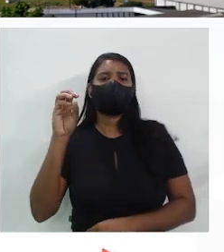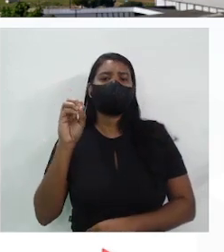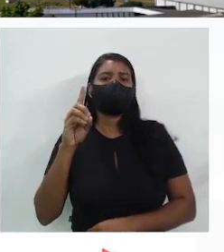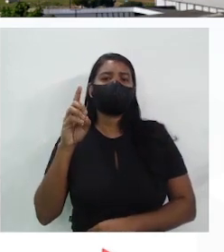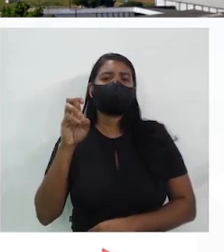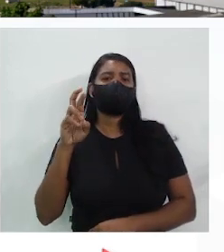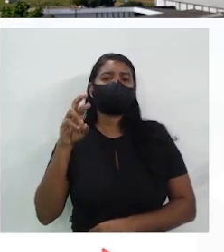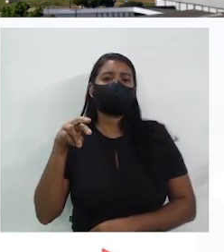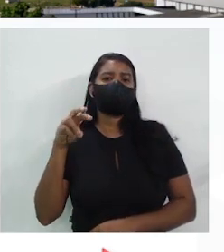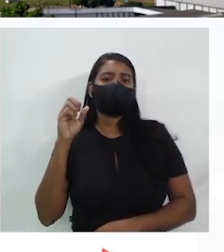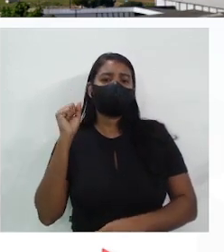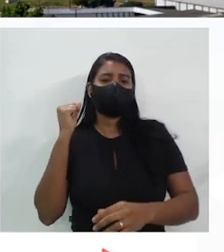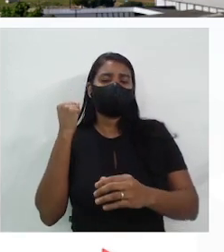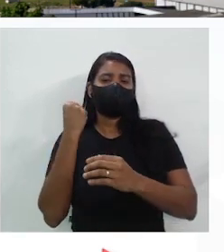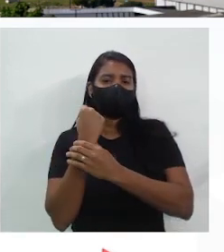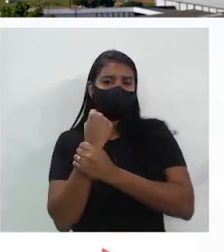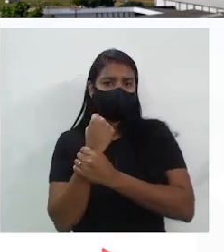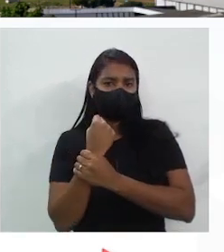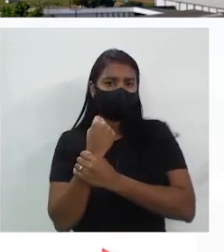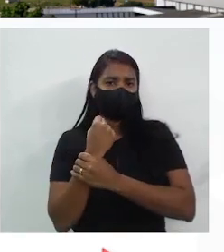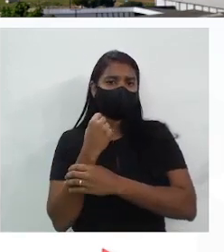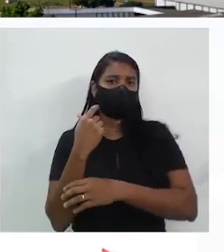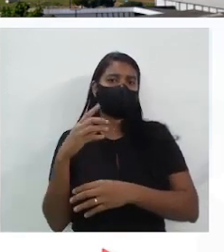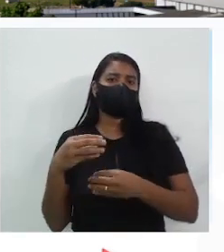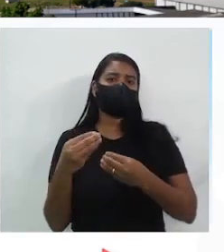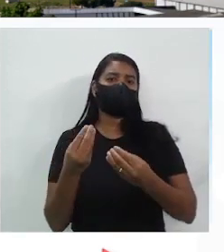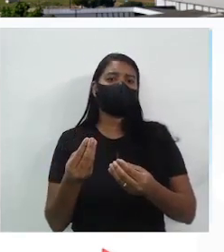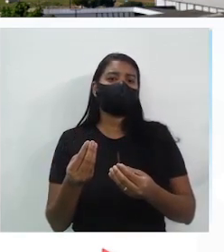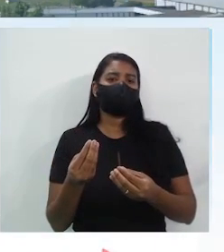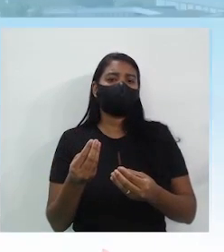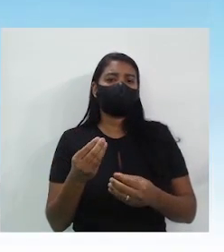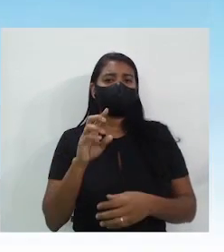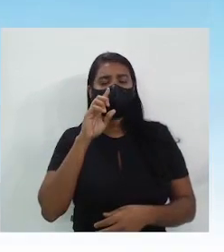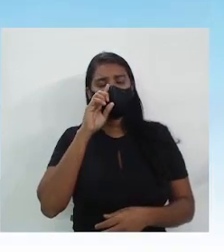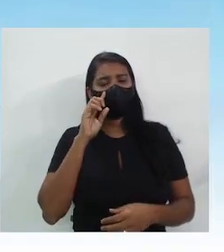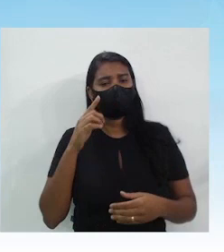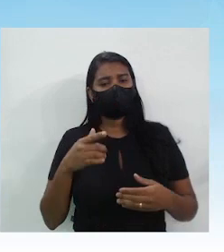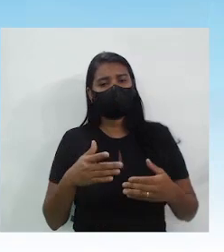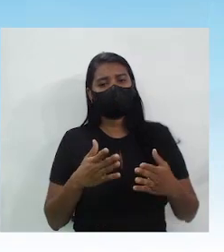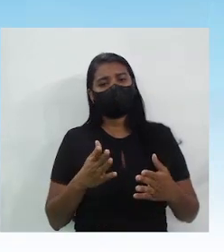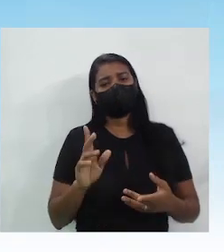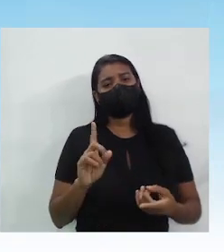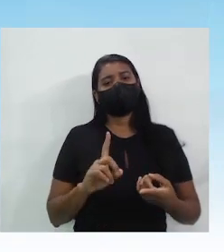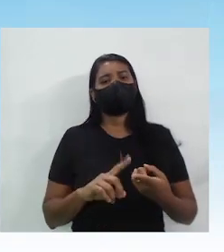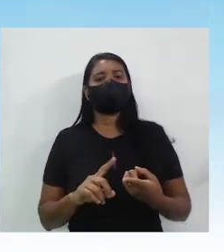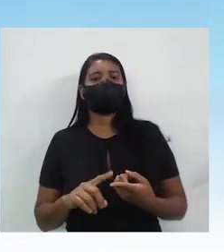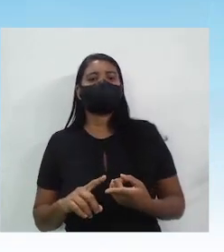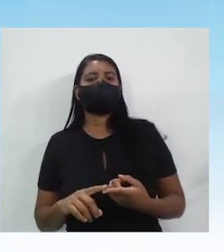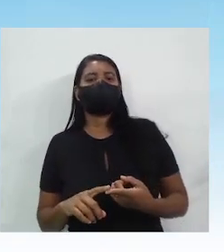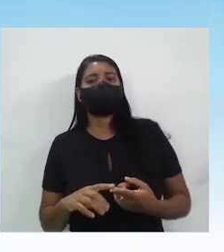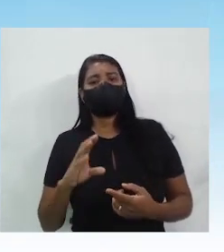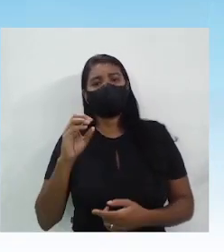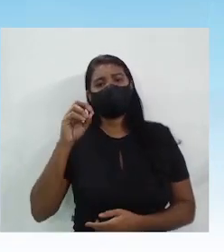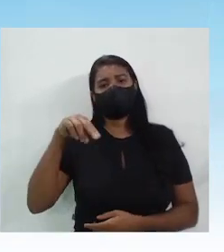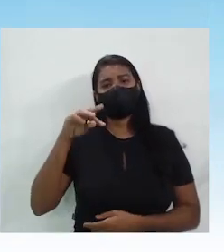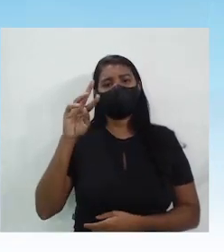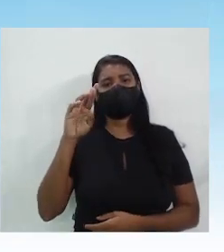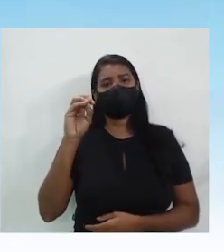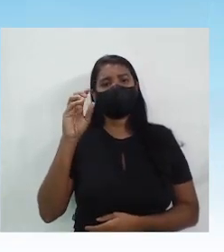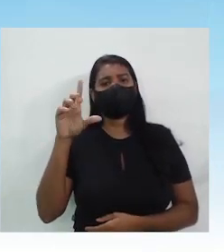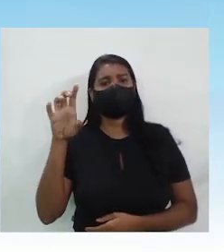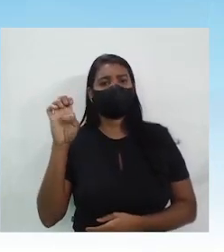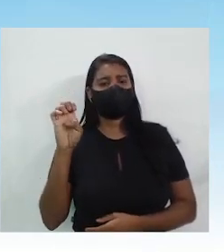modernos sistemas de segurança, não oferecendo ali grande risco. Existe também um sistema de